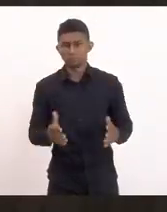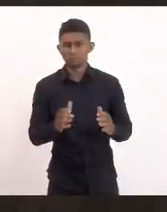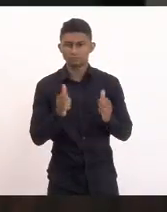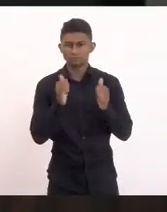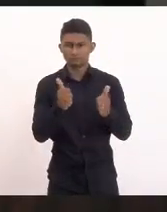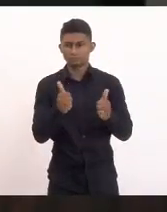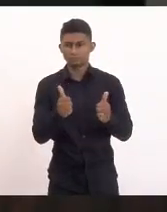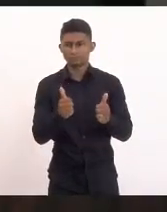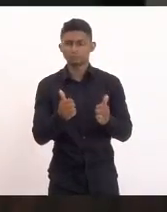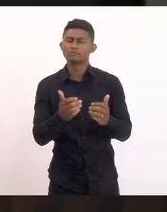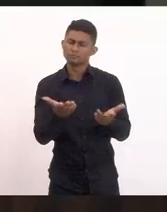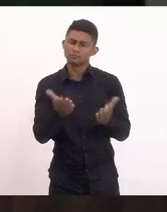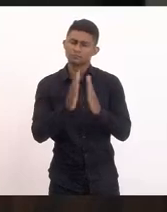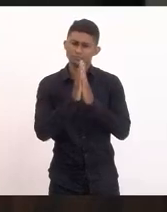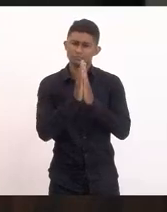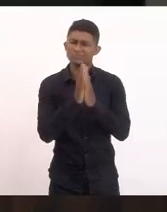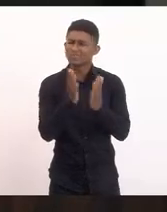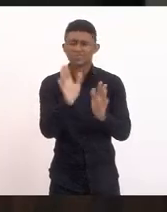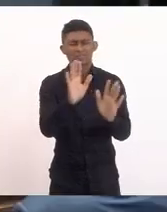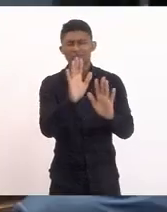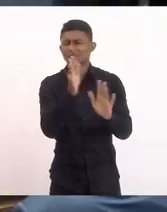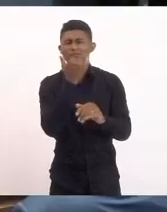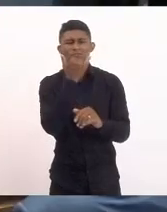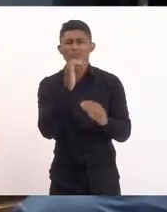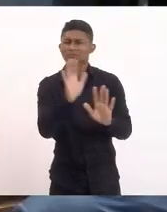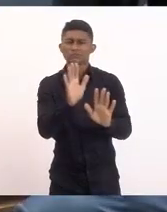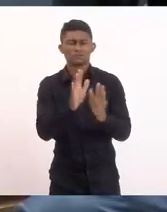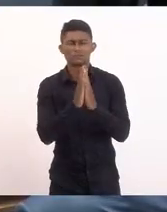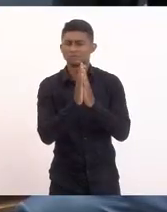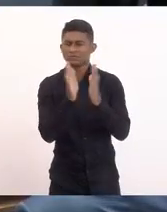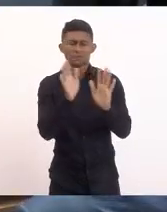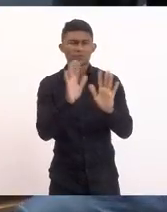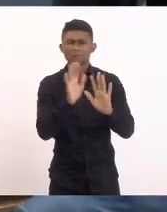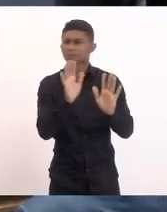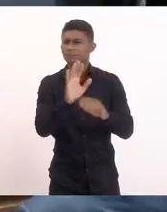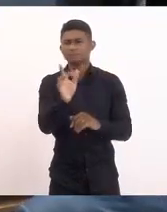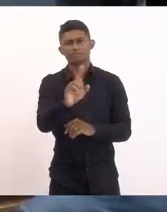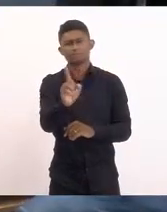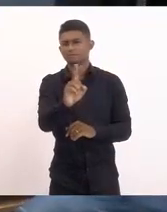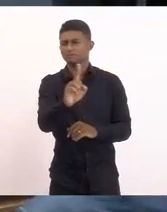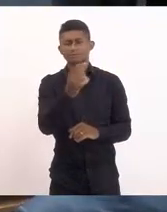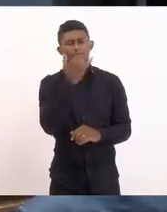minutos. Não, Lucinha, por favor. Não, só queria. Não. Por favor, Lucinha.